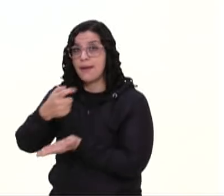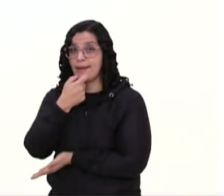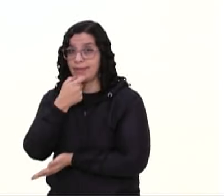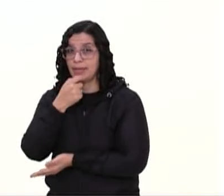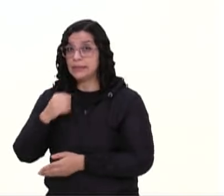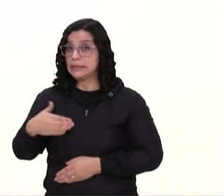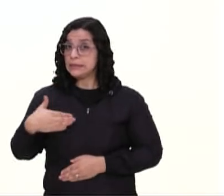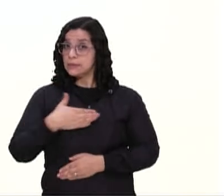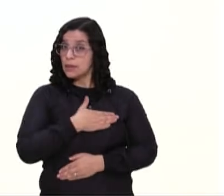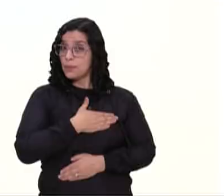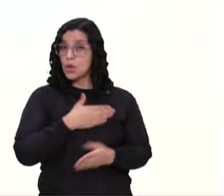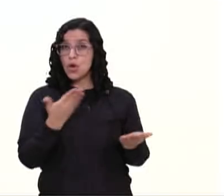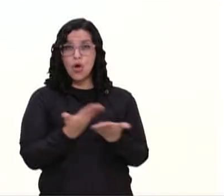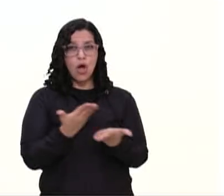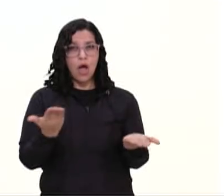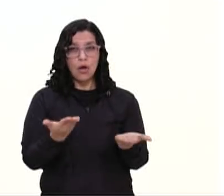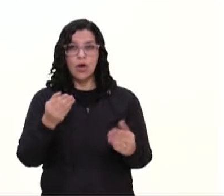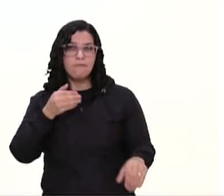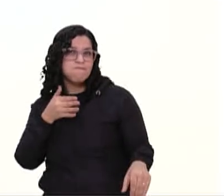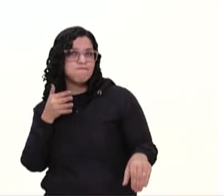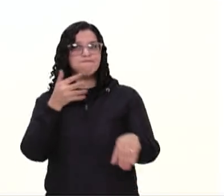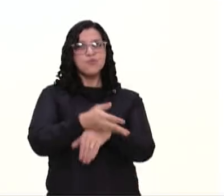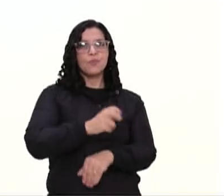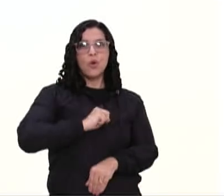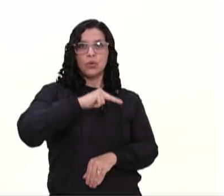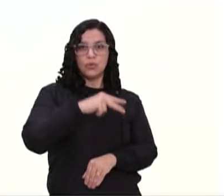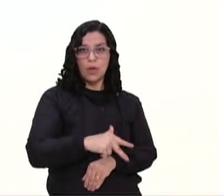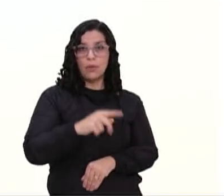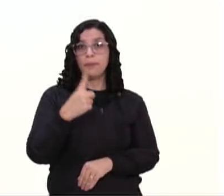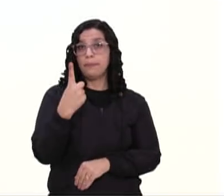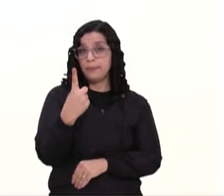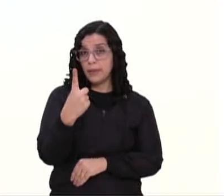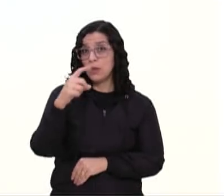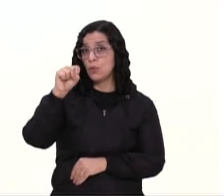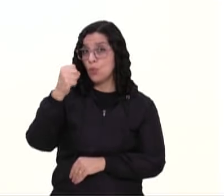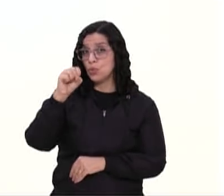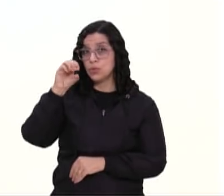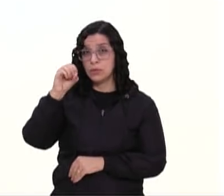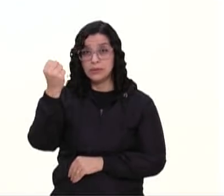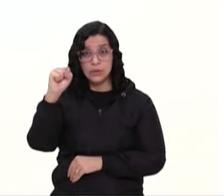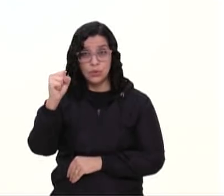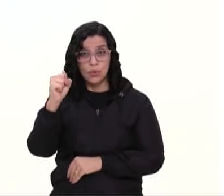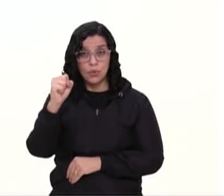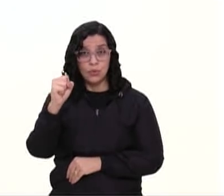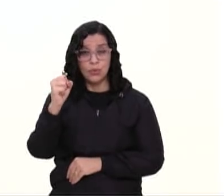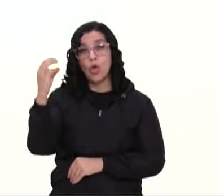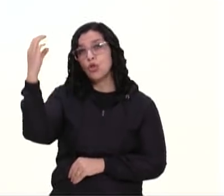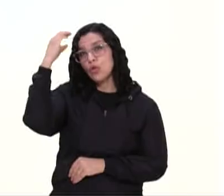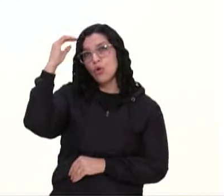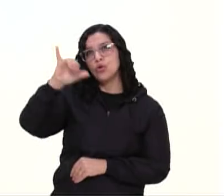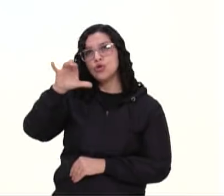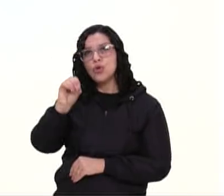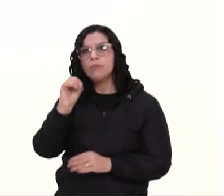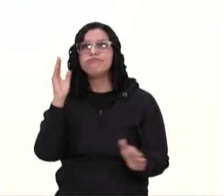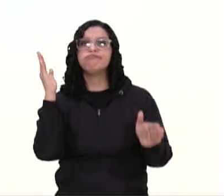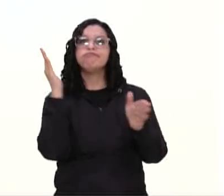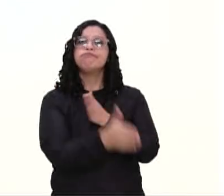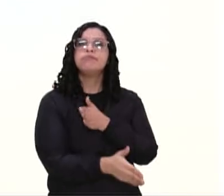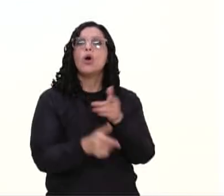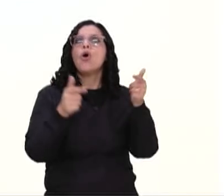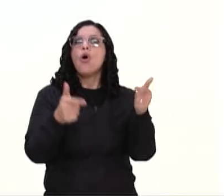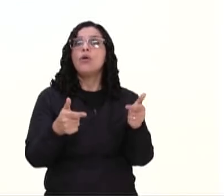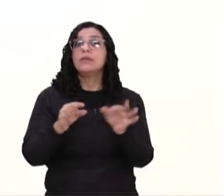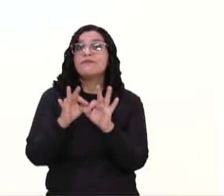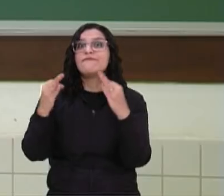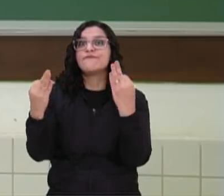Napoleão Bonaparte decide, então, invadir Portugal em 1808. O que que Dom João VI faz? Ele foge. Ele pega